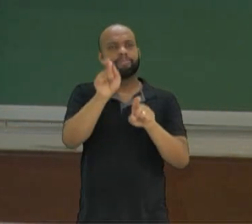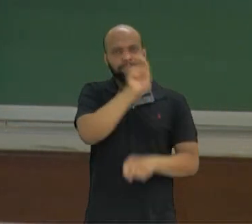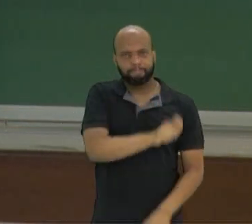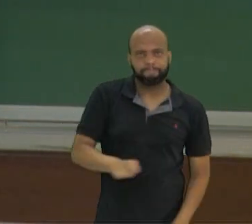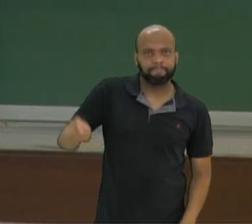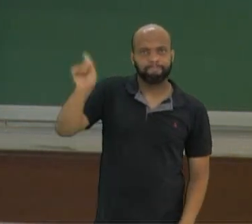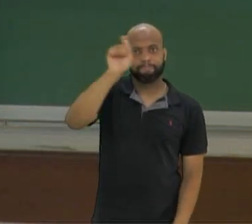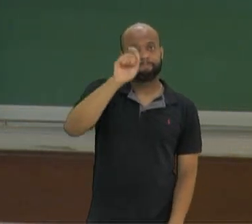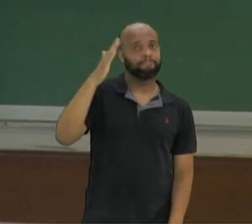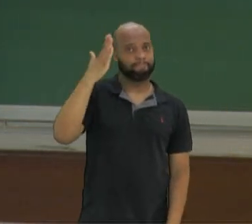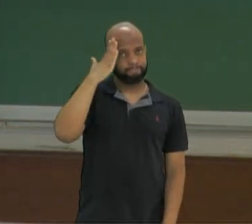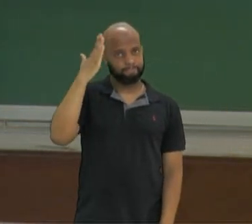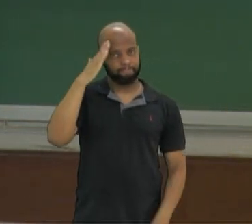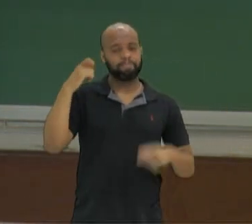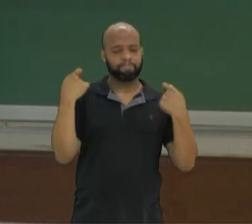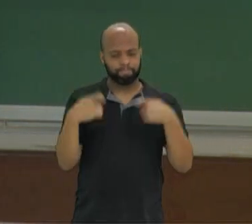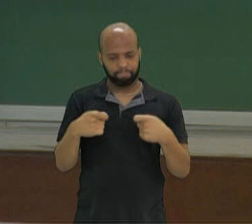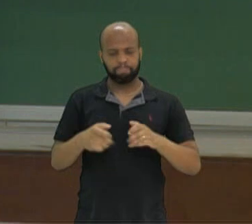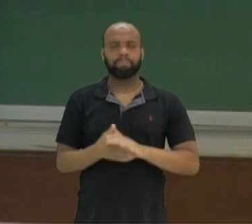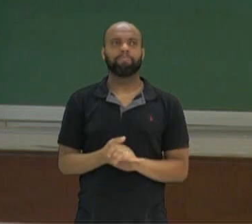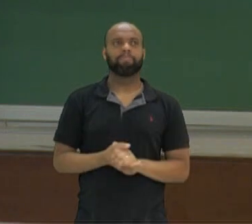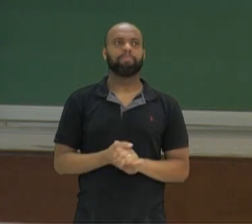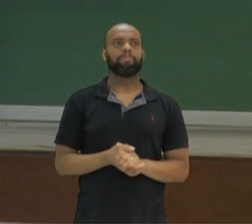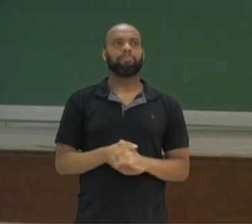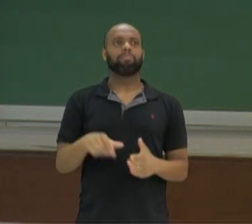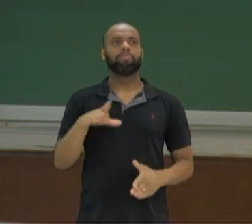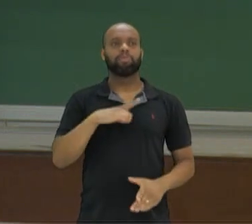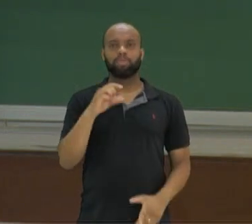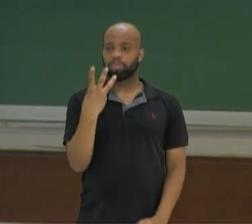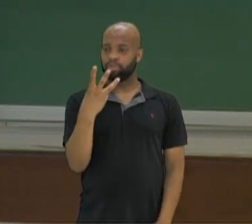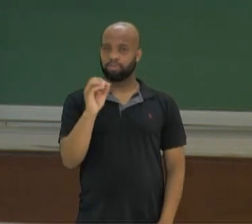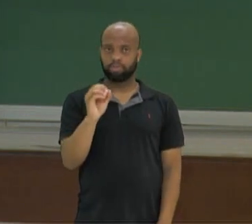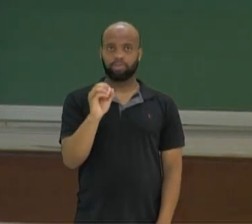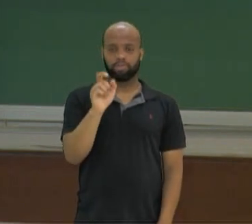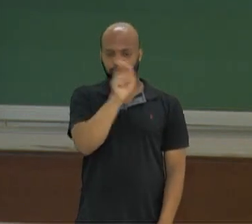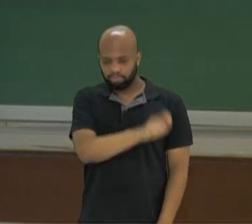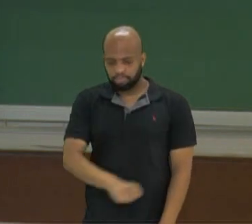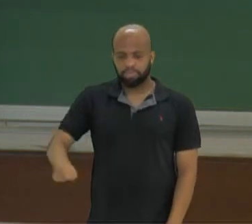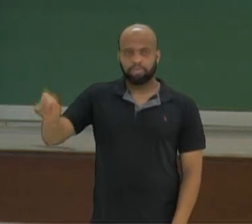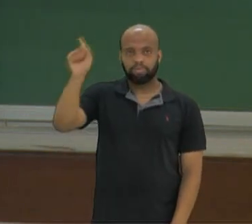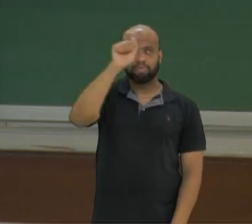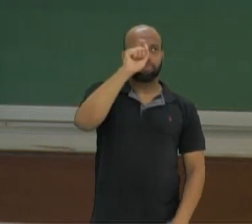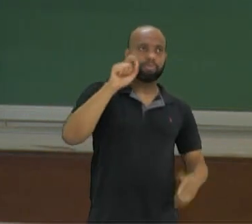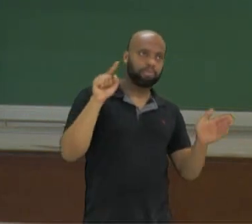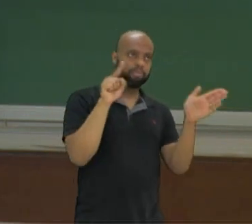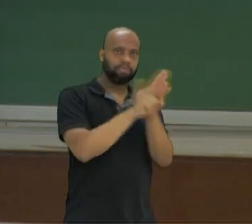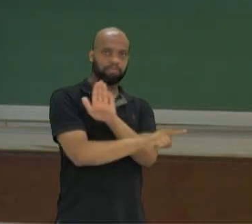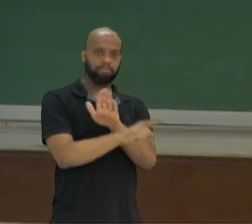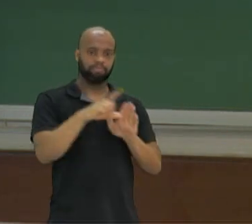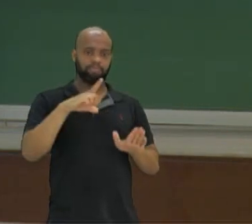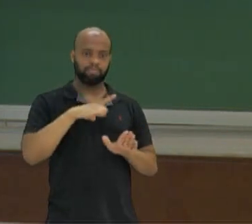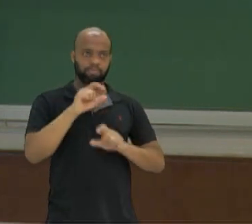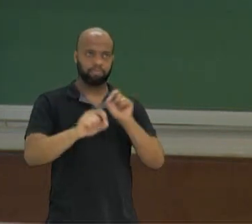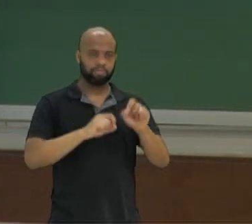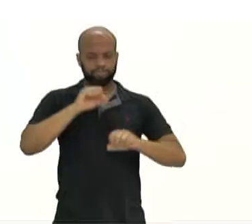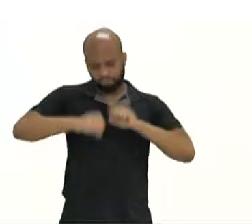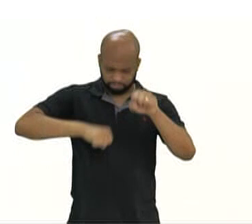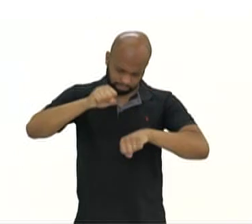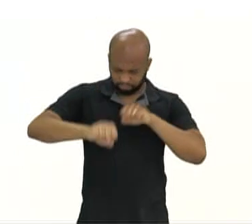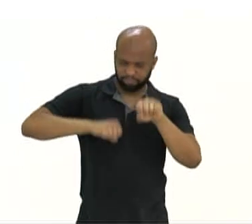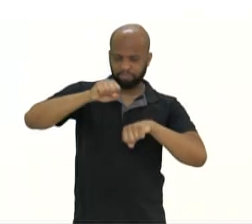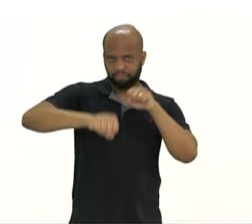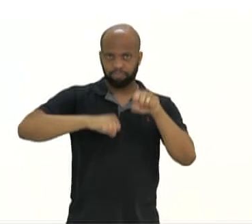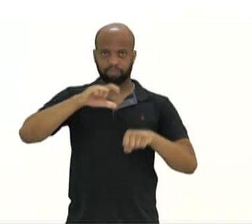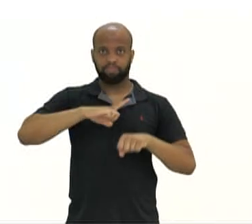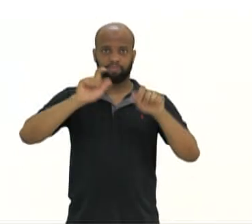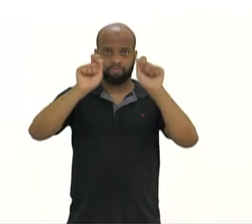Bem, vamos à correção então. Então, ele costuma dar 30 voltas, a pergunta é quanto a distância que ele pedala, já que a gente